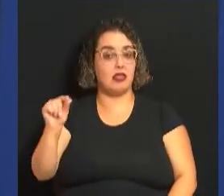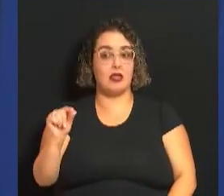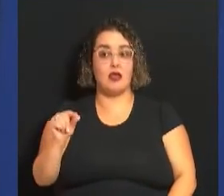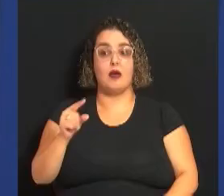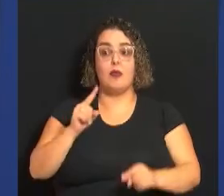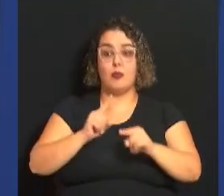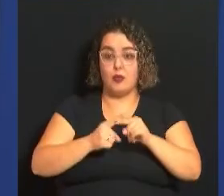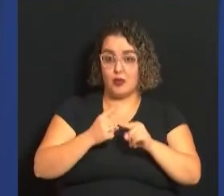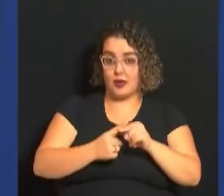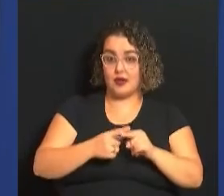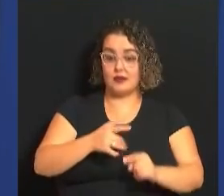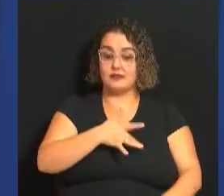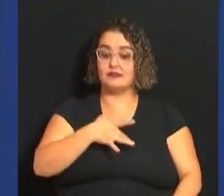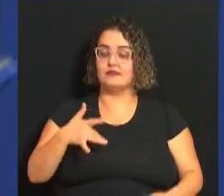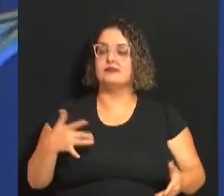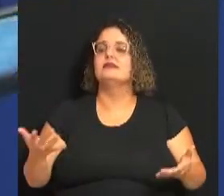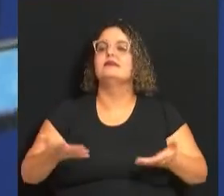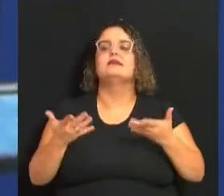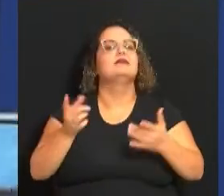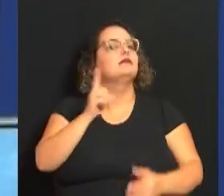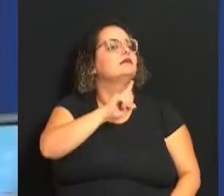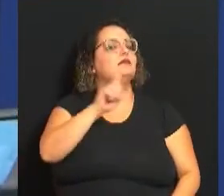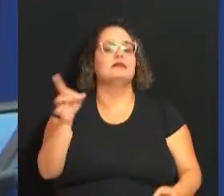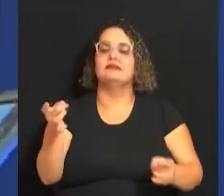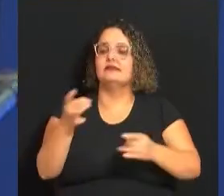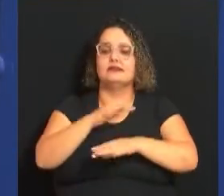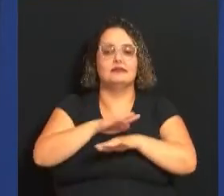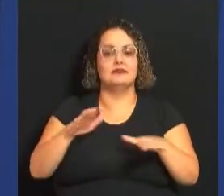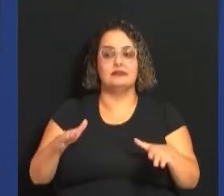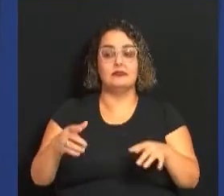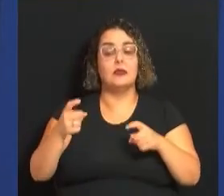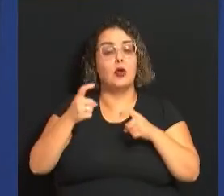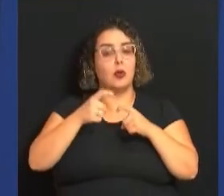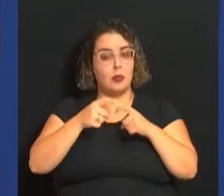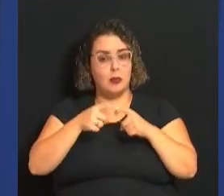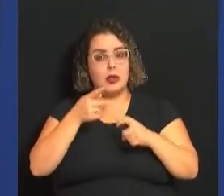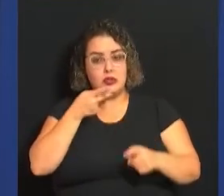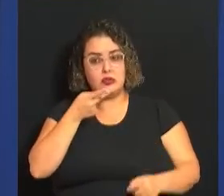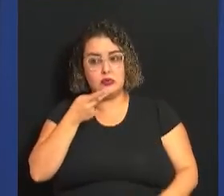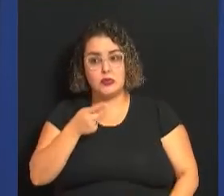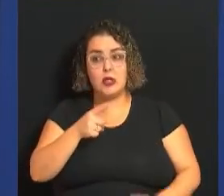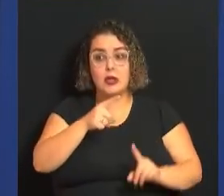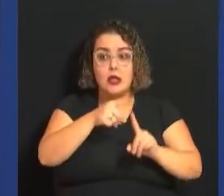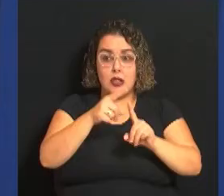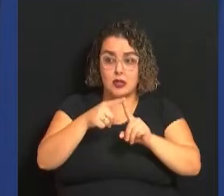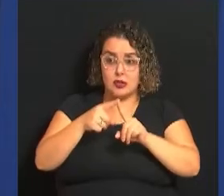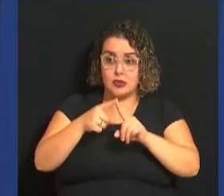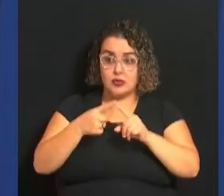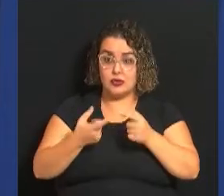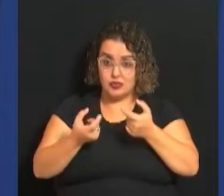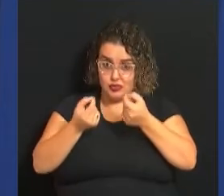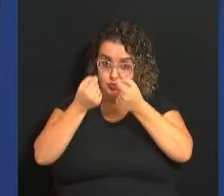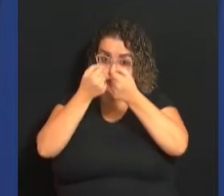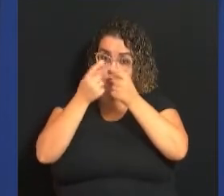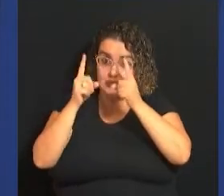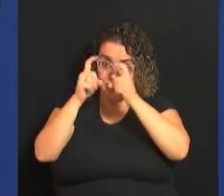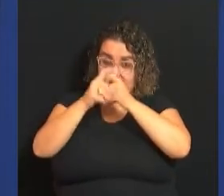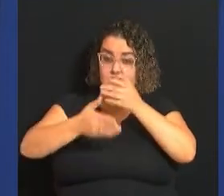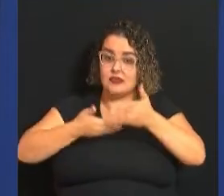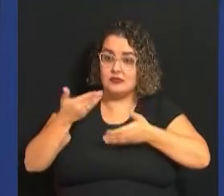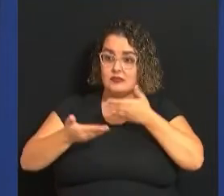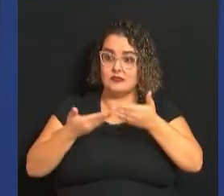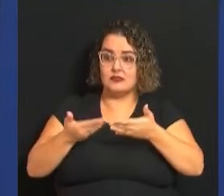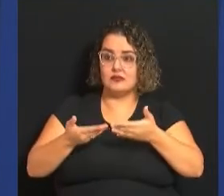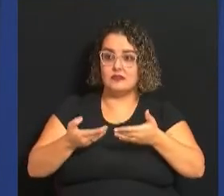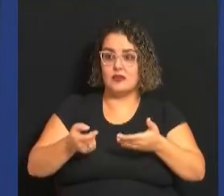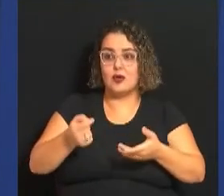programa Saúde é Vida não acabou. Conforme o médico disse, esse é um tipo de tumor muito difícil de tratar. Tem poucas